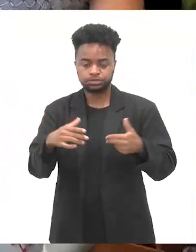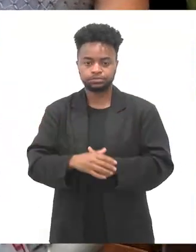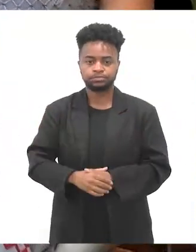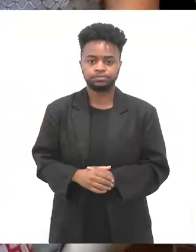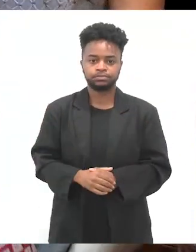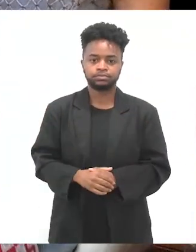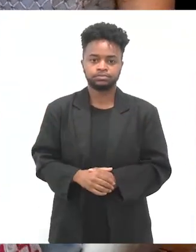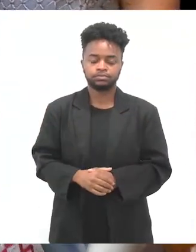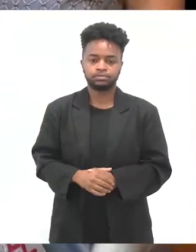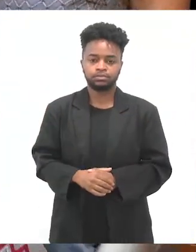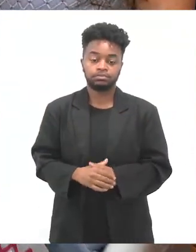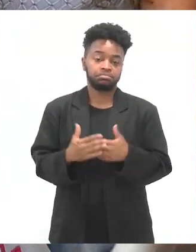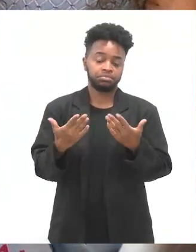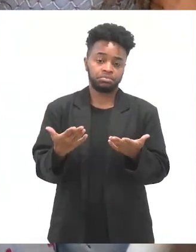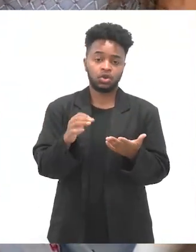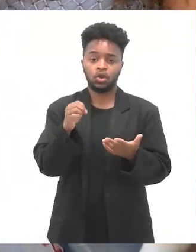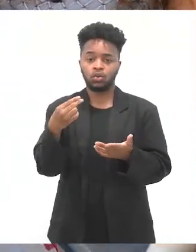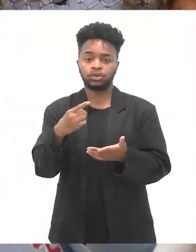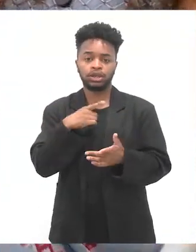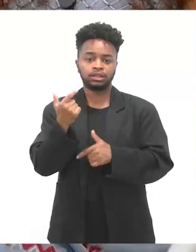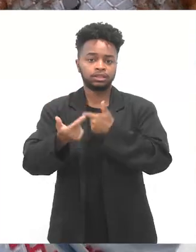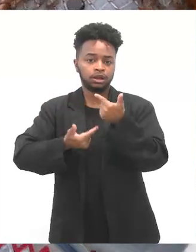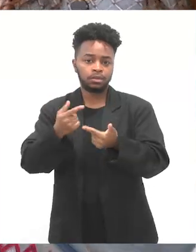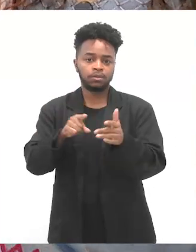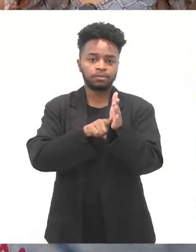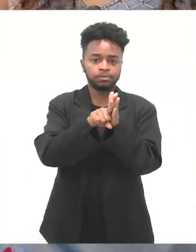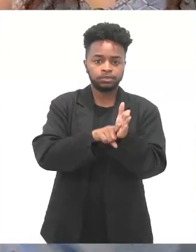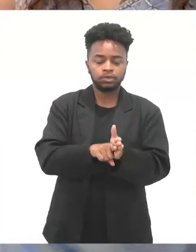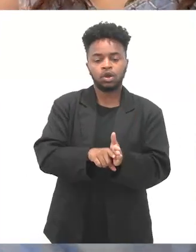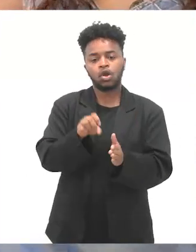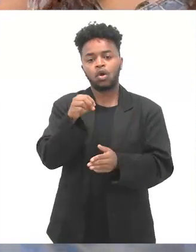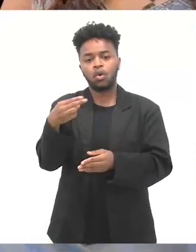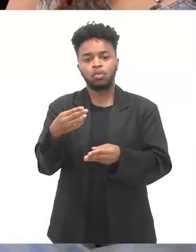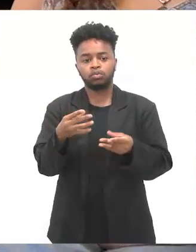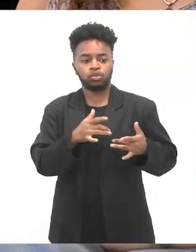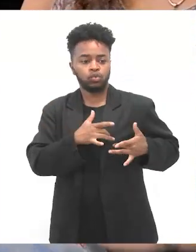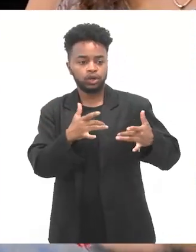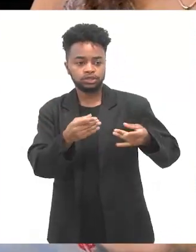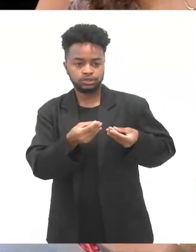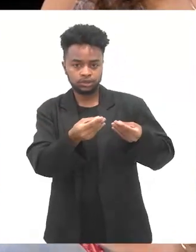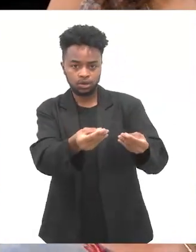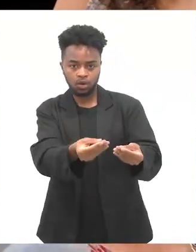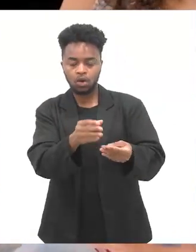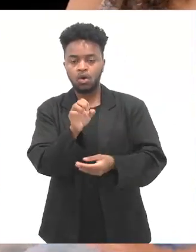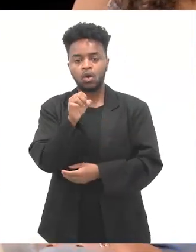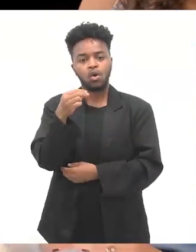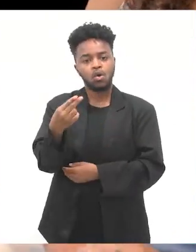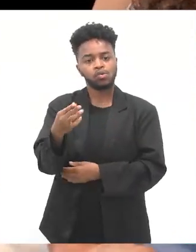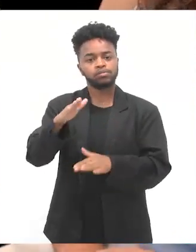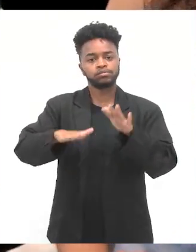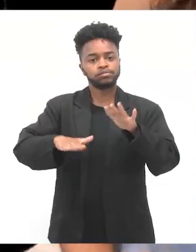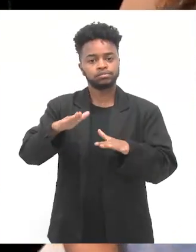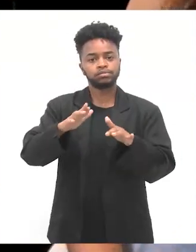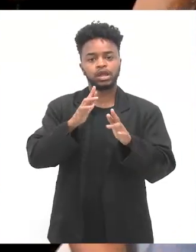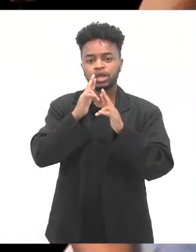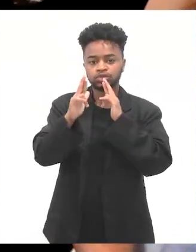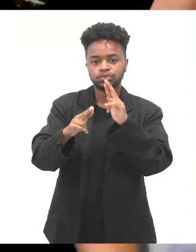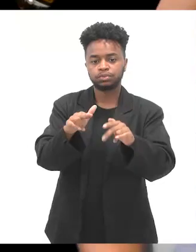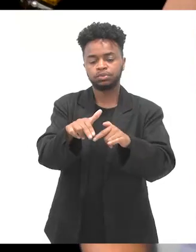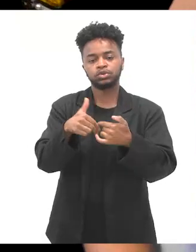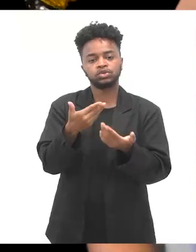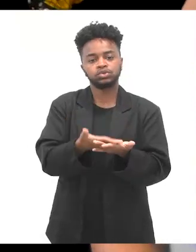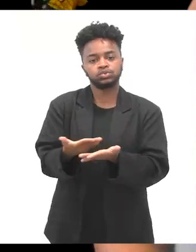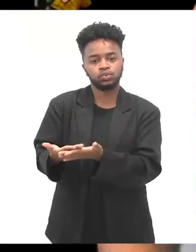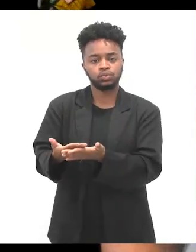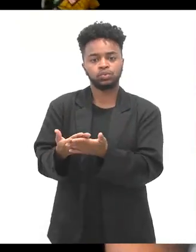gente, através de ou trabalhos de pesquisa, de campo, ou de doação, ou até às vezes como resultado de estudos de